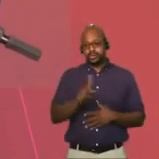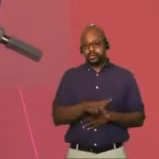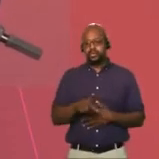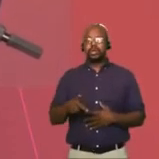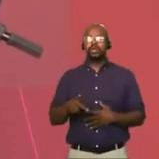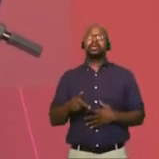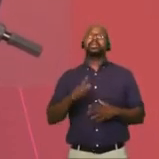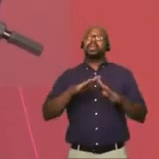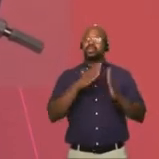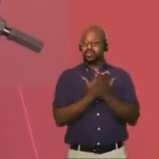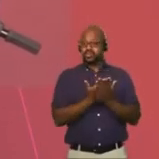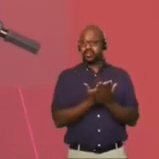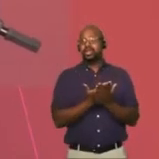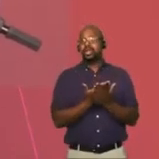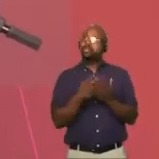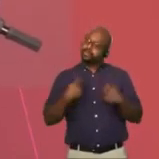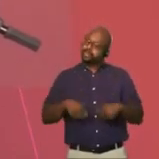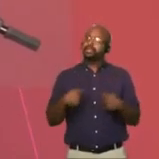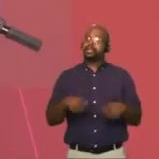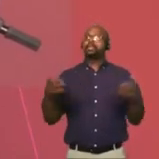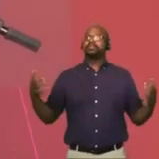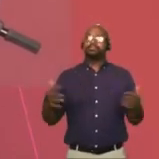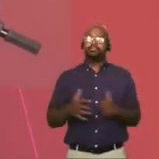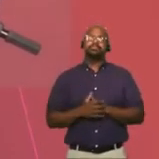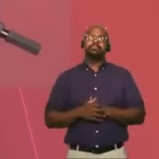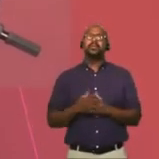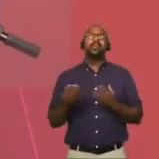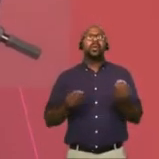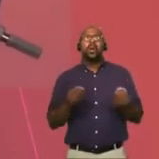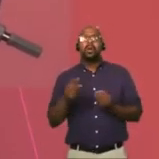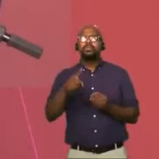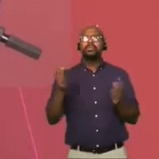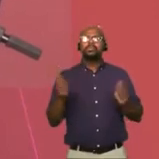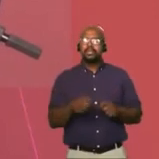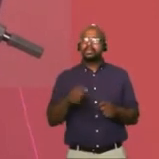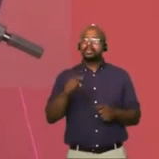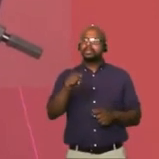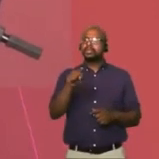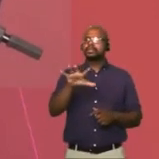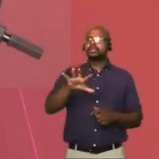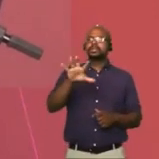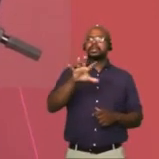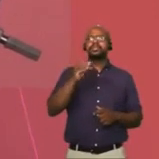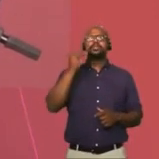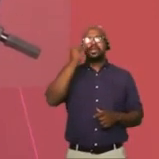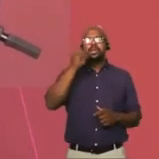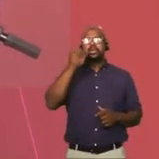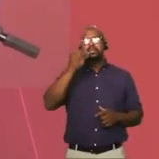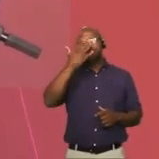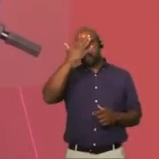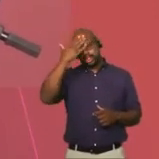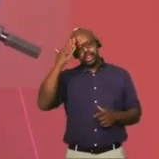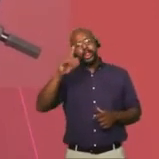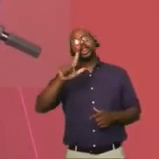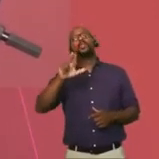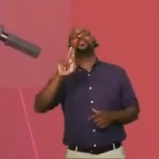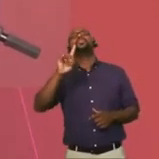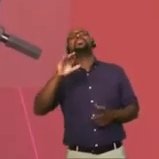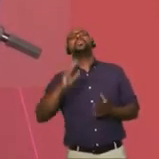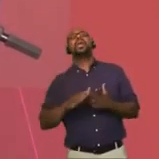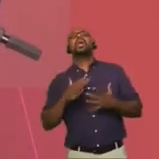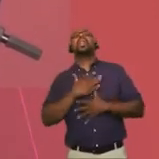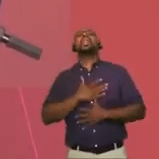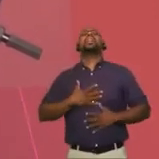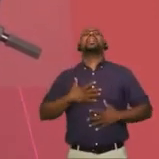que a escola vai ter que ter de que forma vamos poder tornar essa experiência lúdica que vão tornar sua experiência